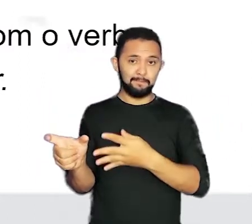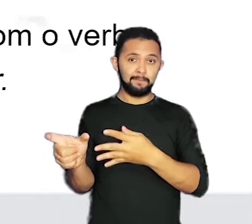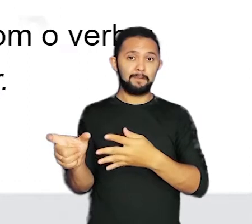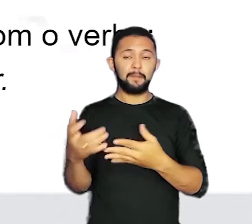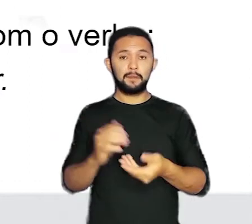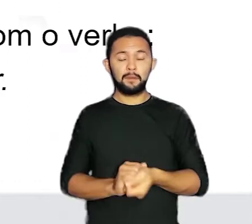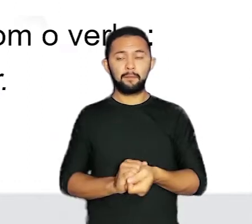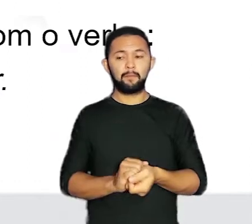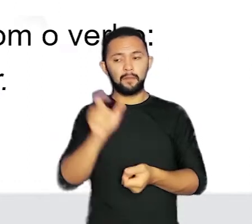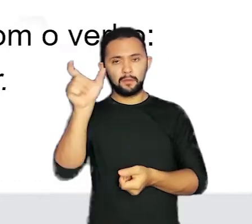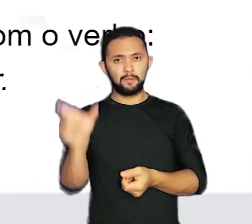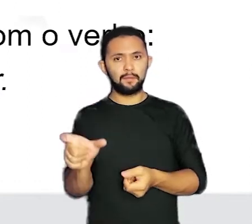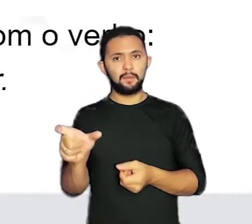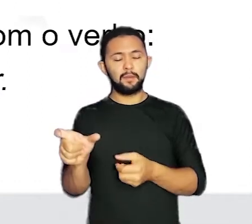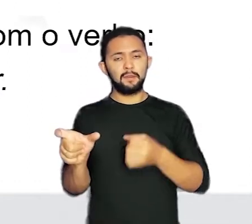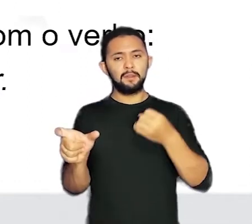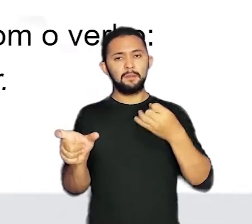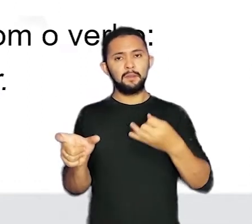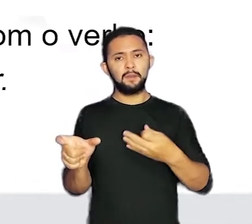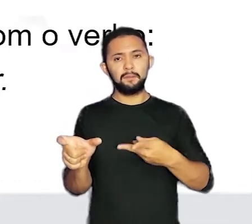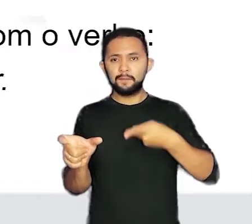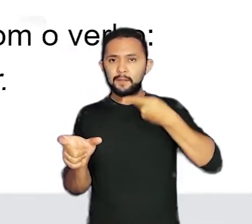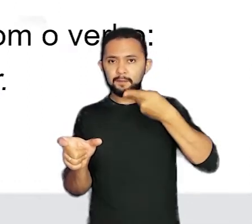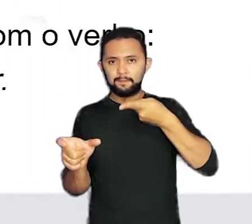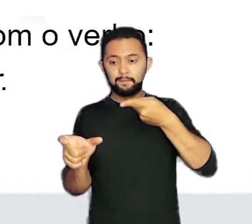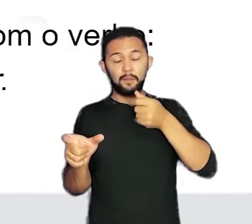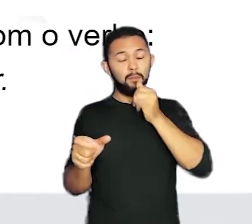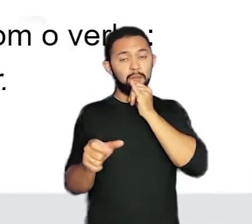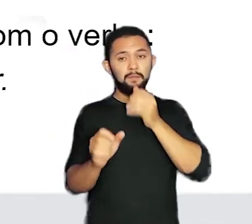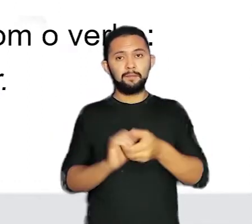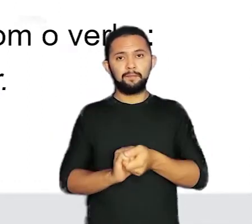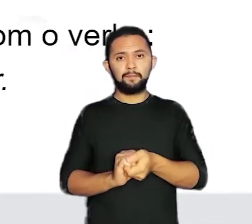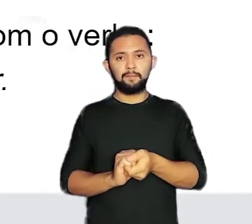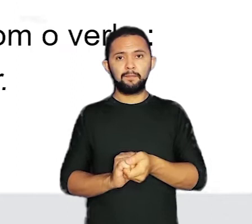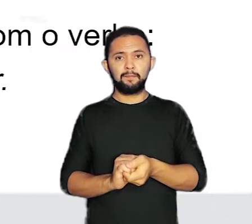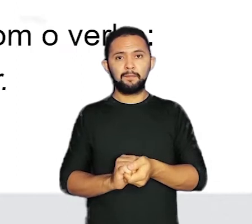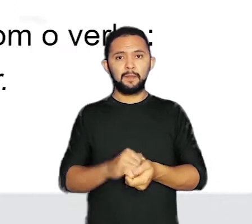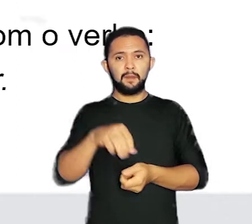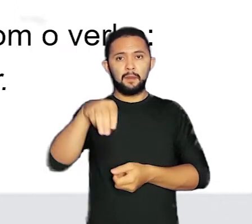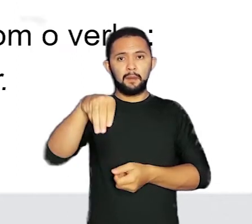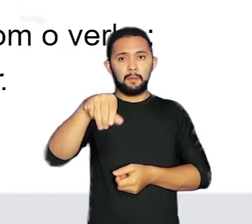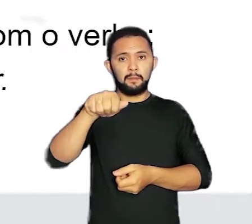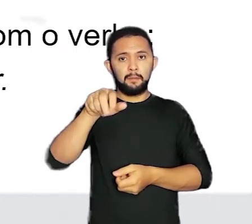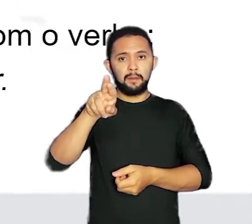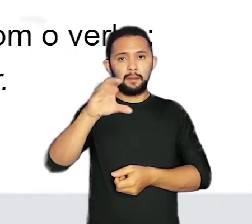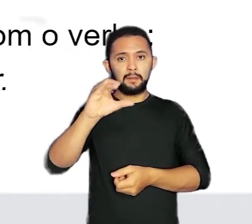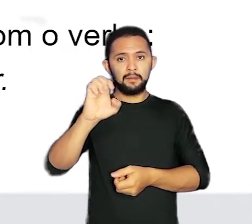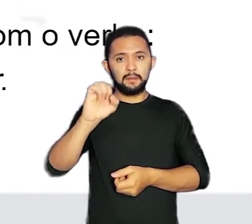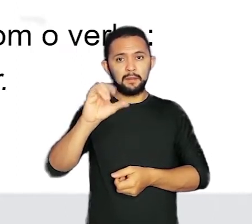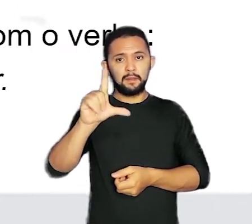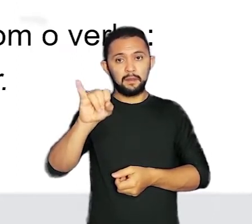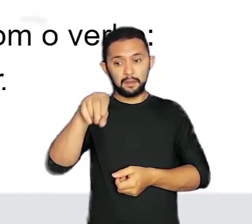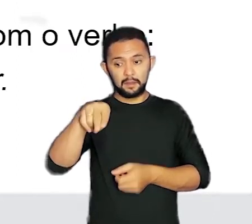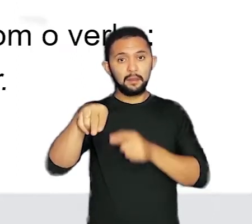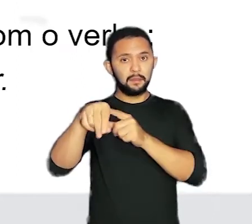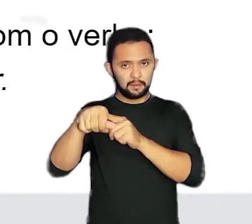tudo aquilo sobre o que nós estamos declarando. Exemplo aí. A Celina está cansada de trabalhar. Então, nós